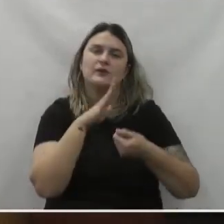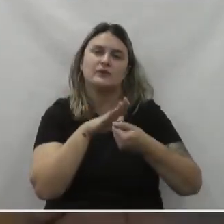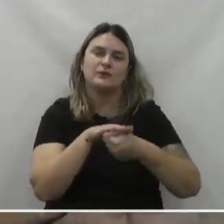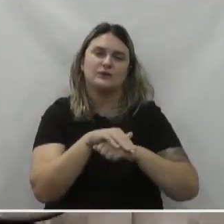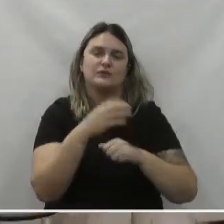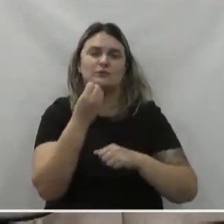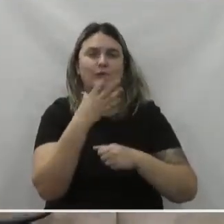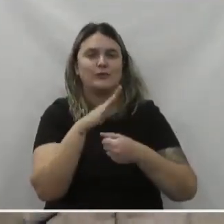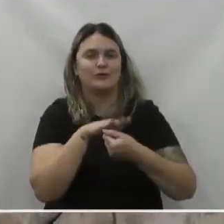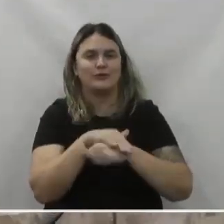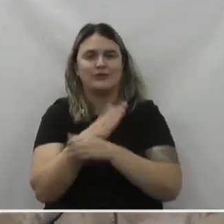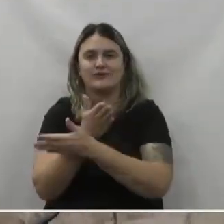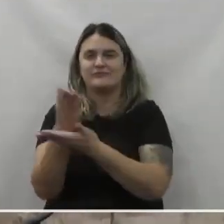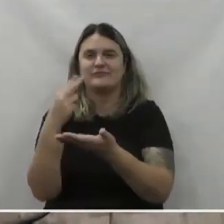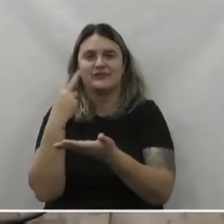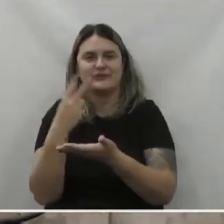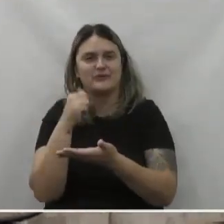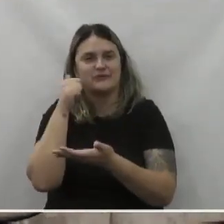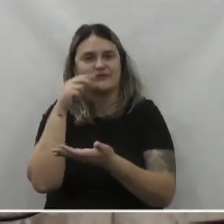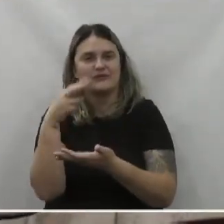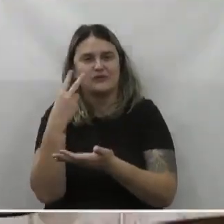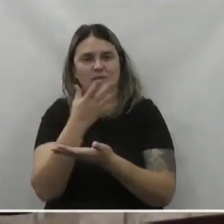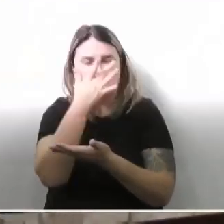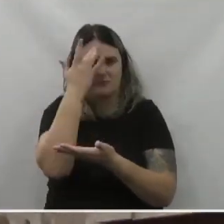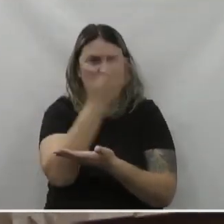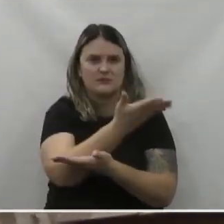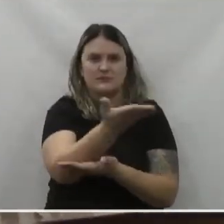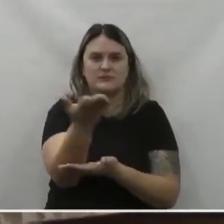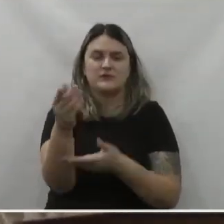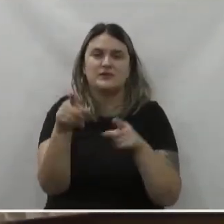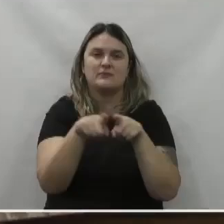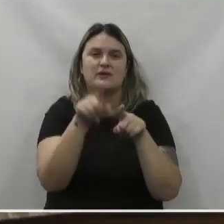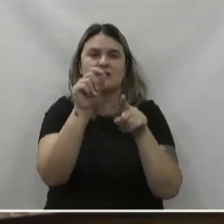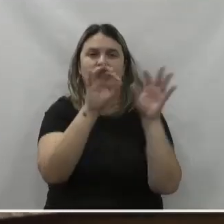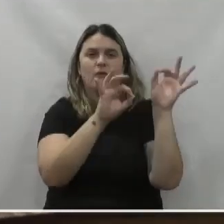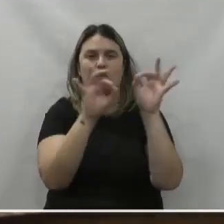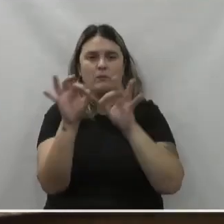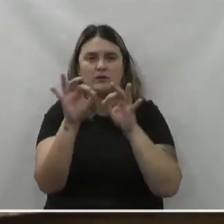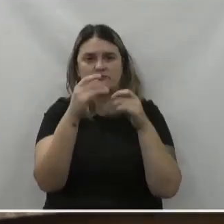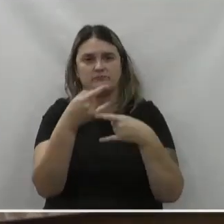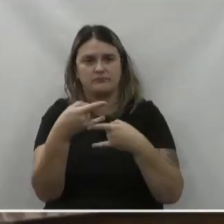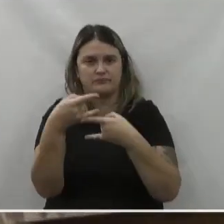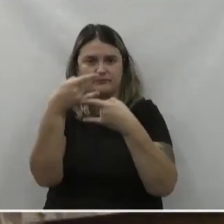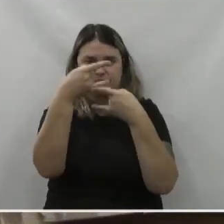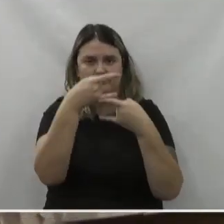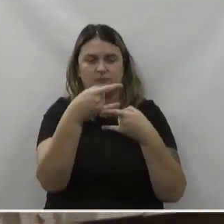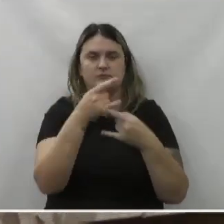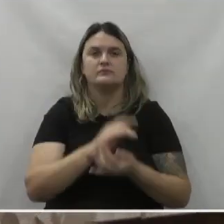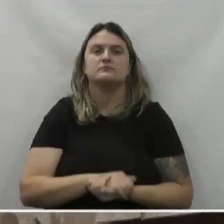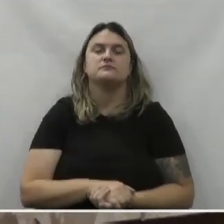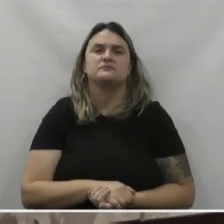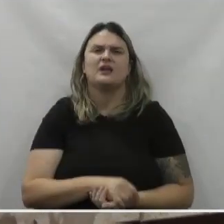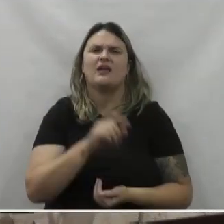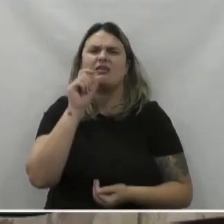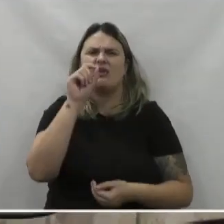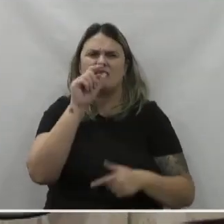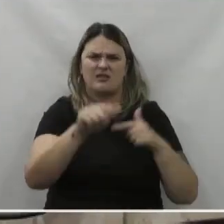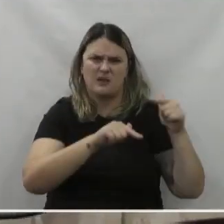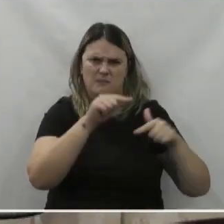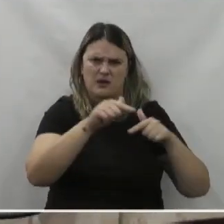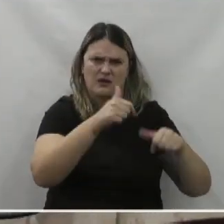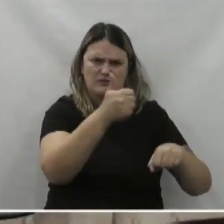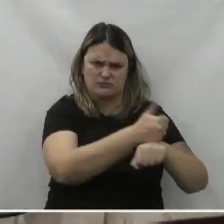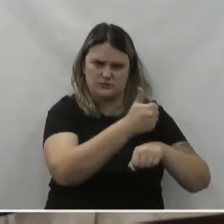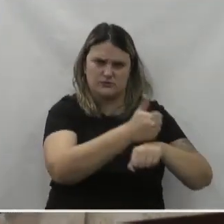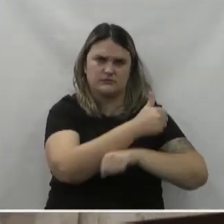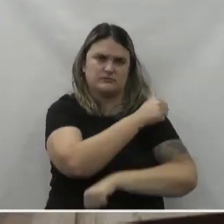presidente. Boa noite aos nobres colegas, a todas e a todos que estão aqui presentes e a quem nos acompanha de casa. Os trabalhadores da enfermagem